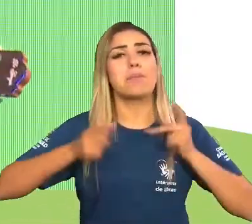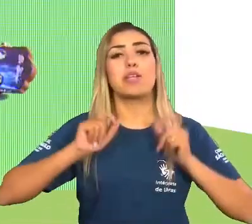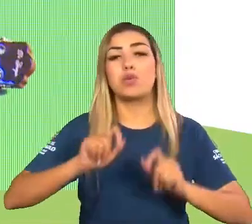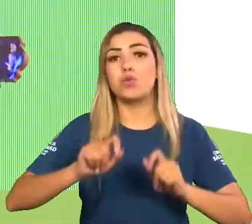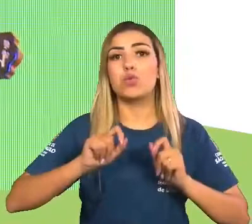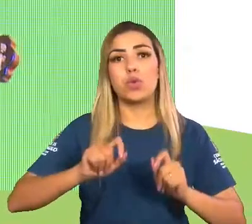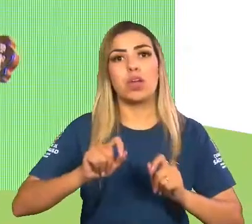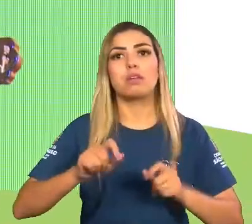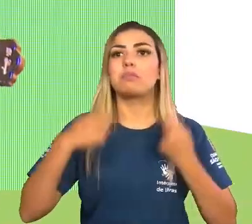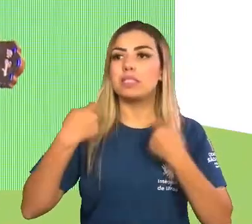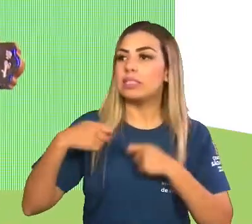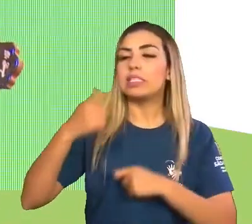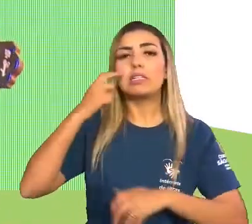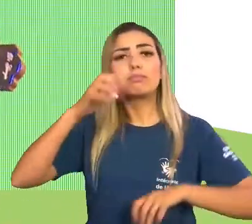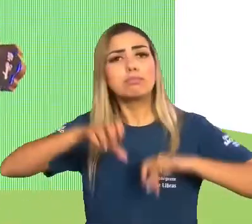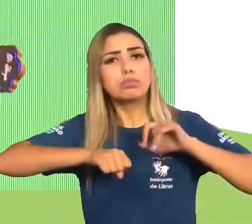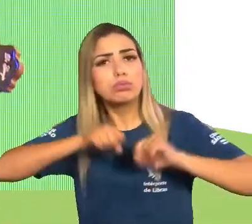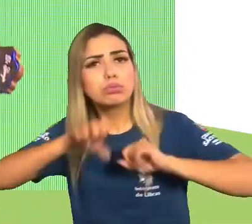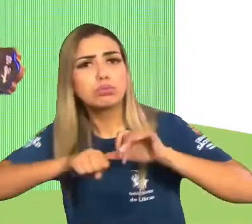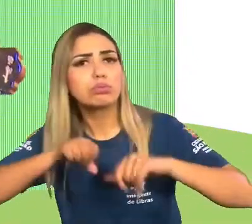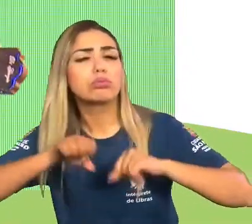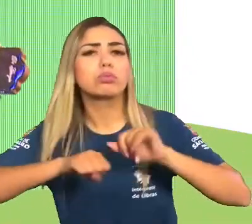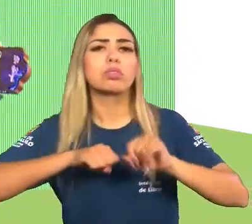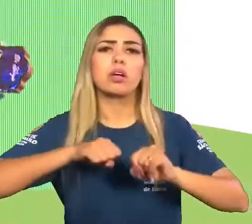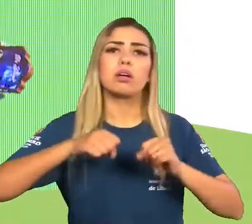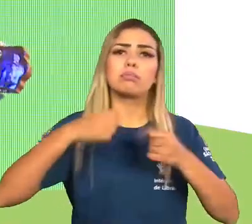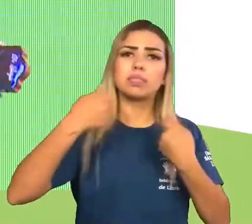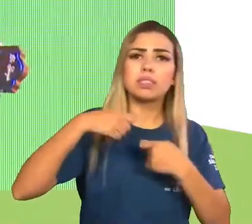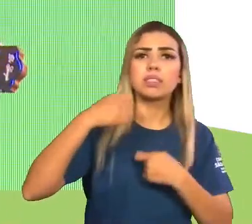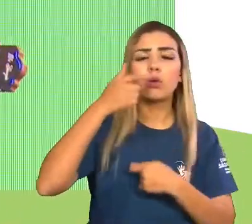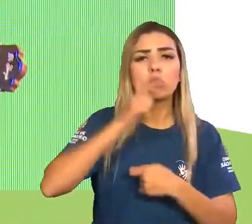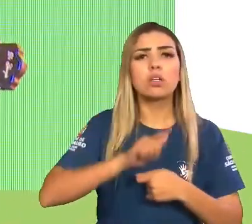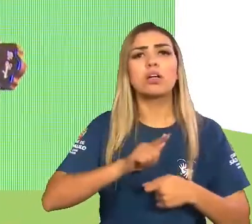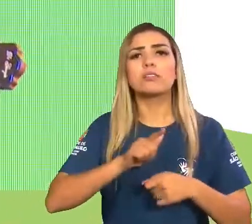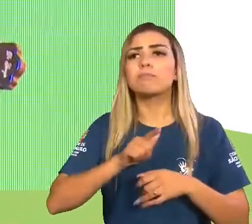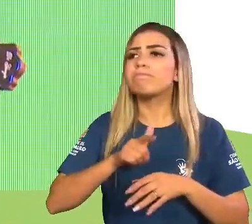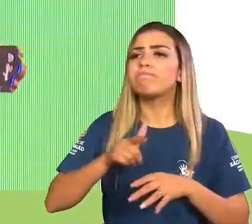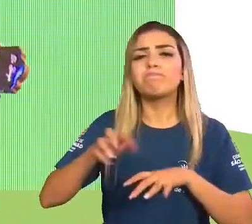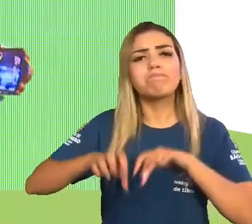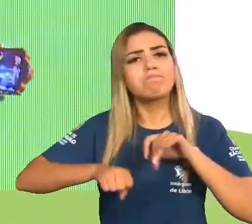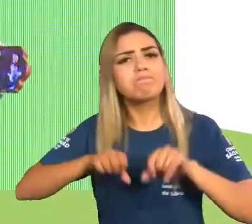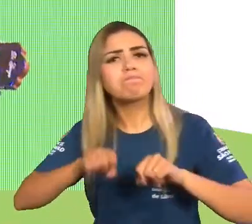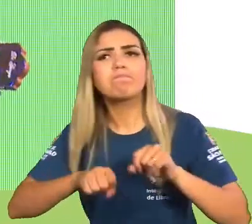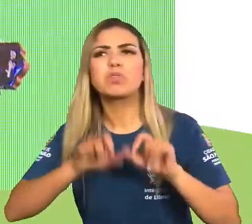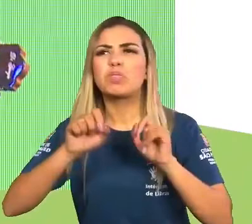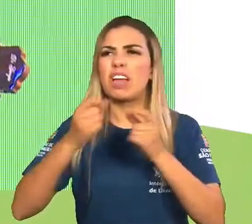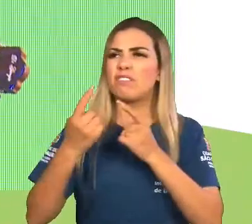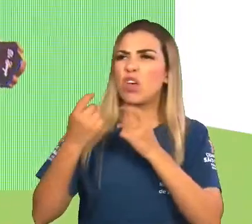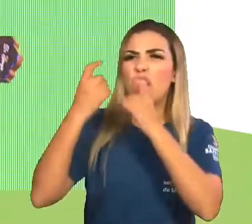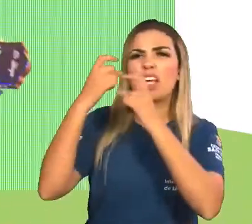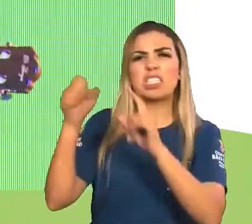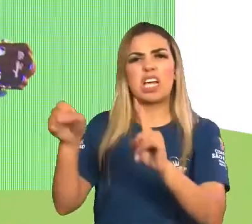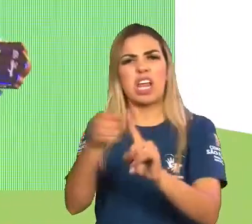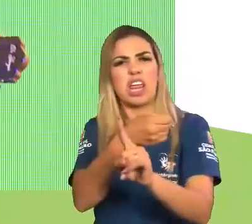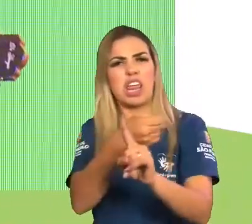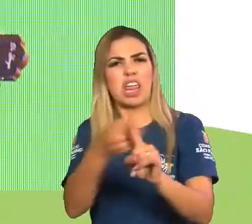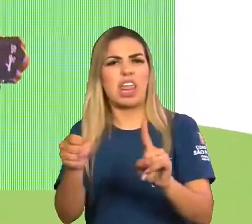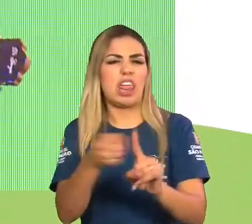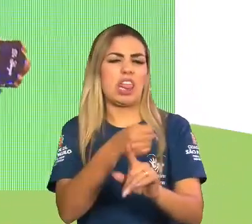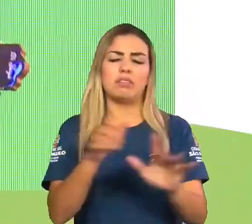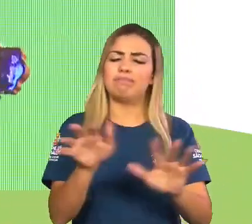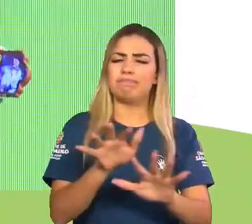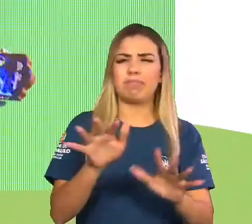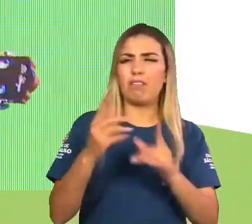buscar esse caminho de evitar esse quantitativo de violência, violência doméstica, violência, todo tipo de